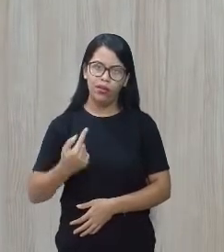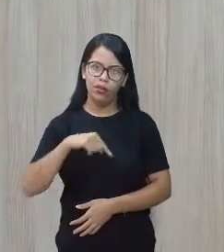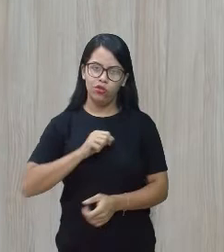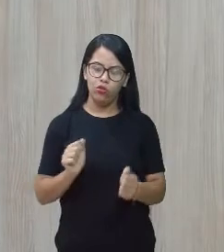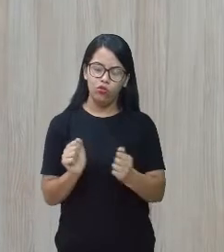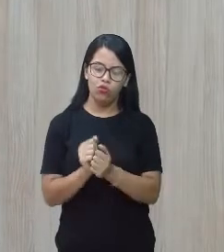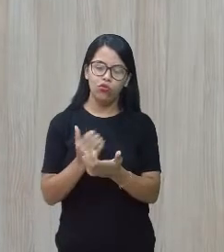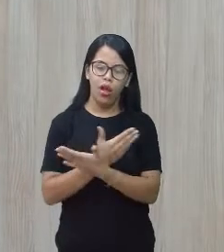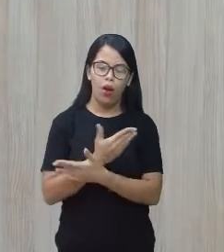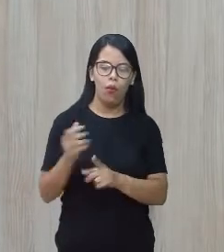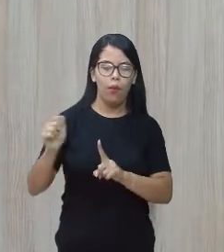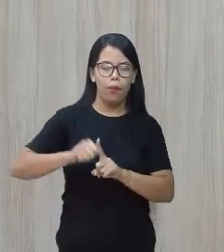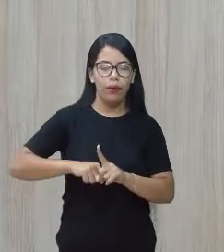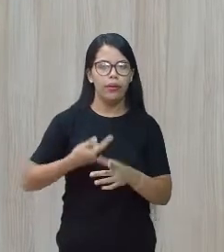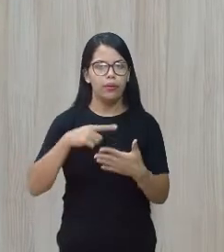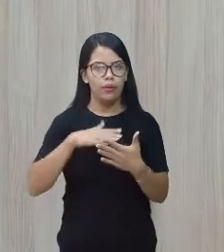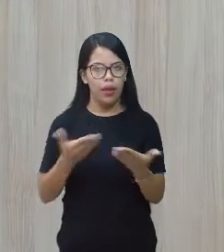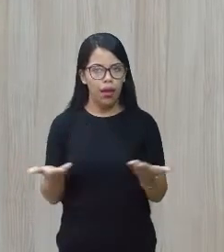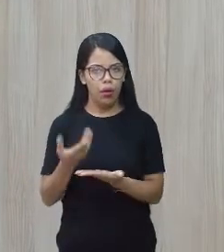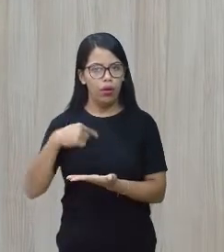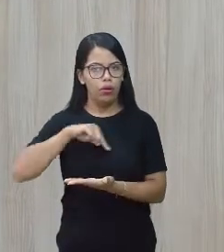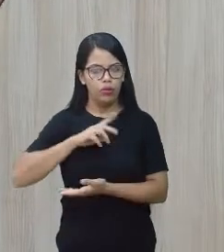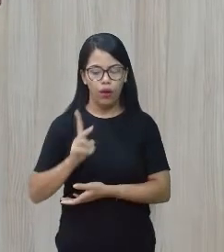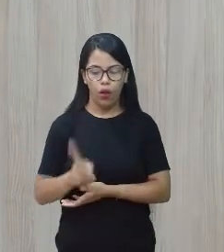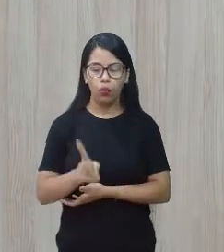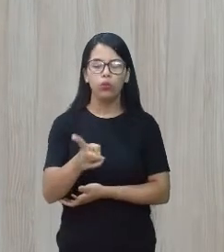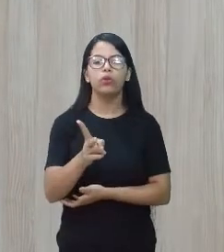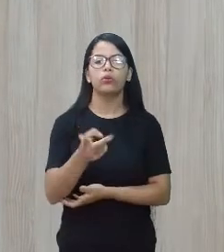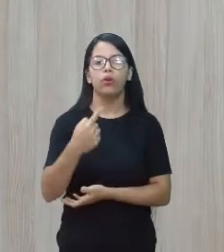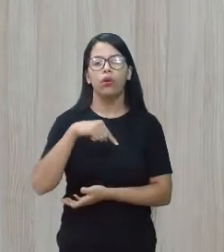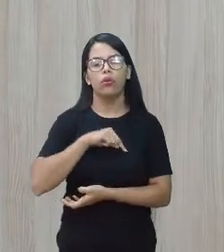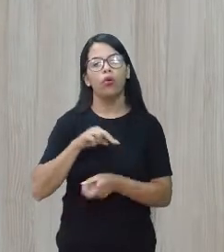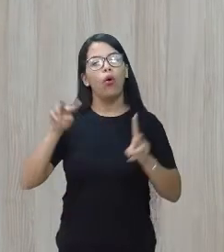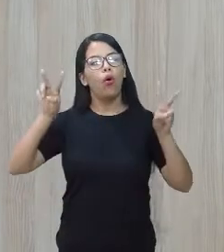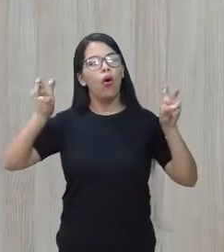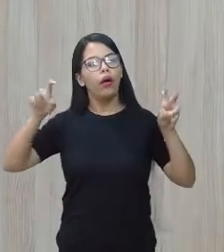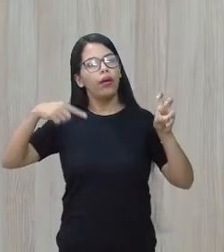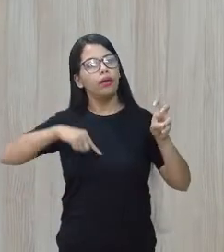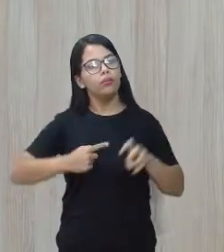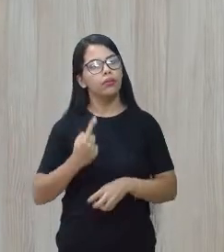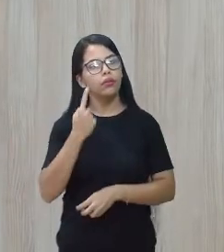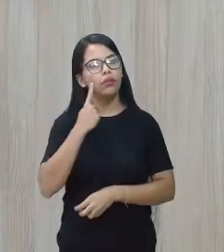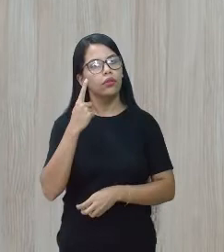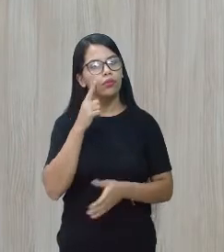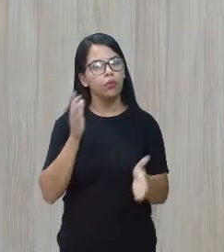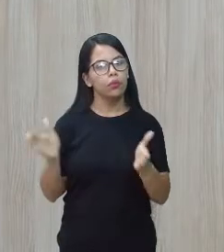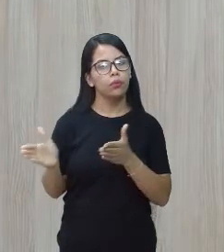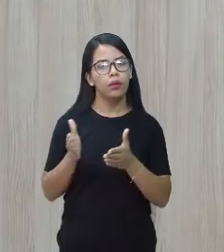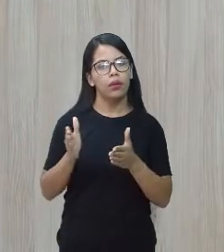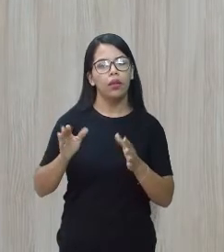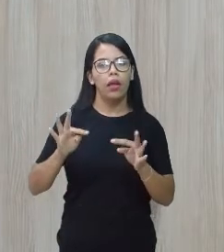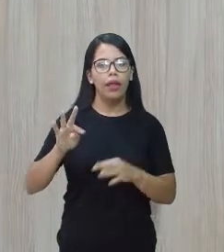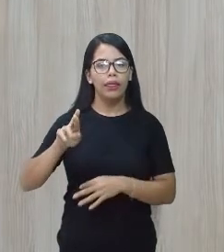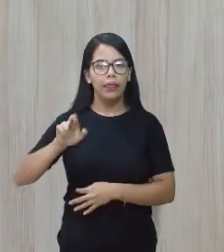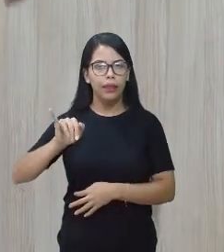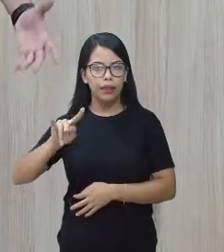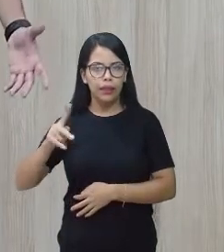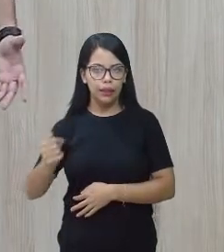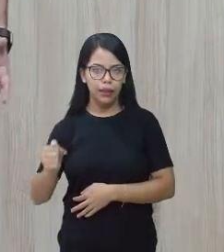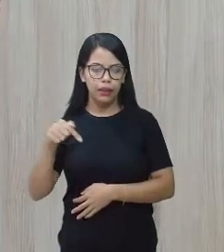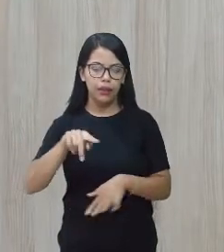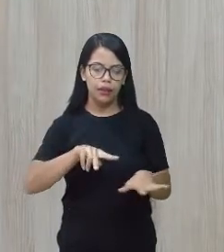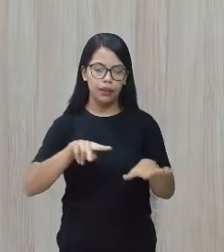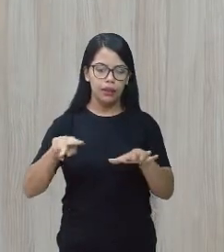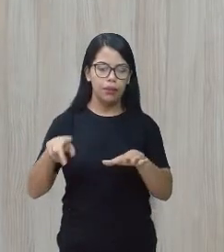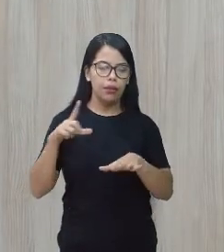aqui e hoje nós vamos dar continuidade ao que estávamos vivenciando durante a trilha dessa semana